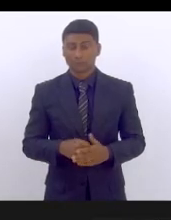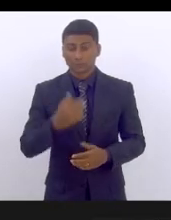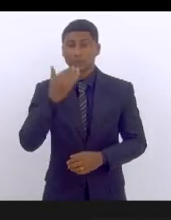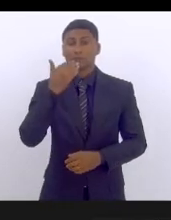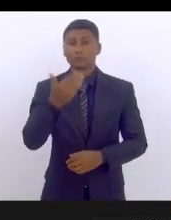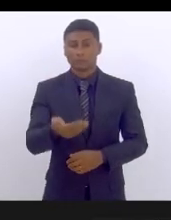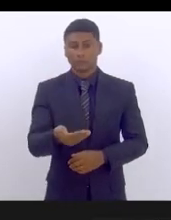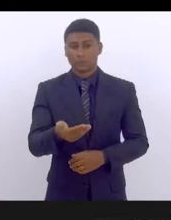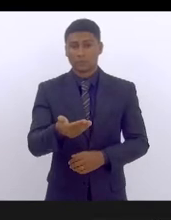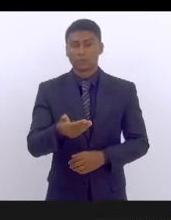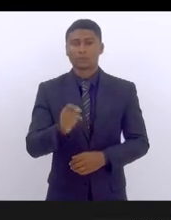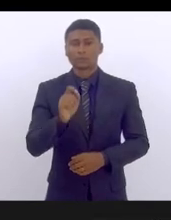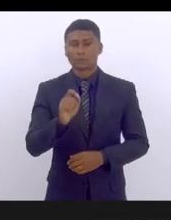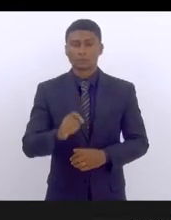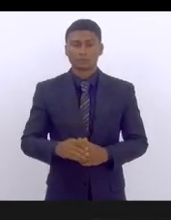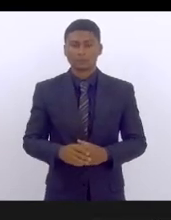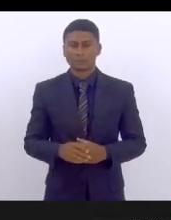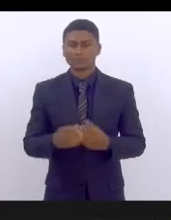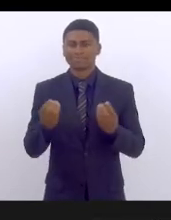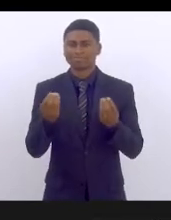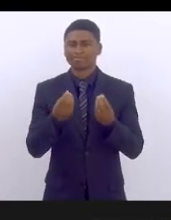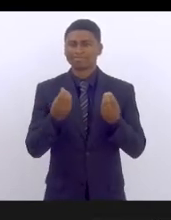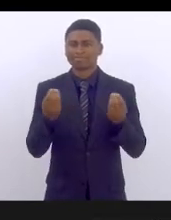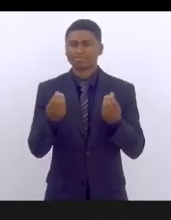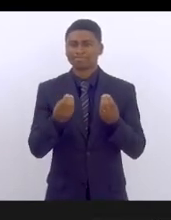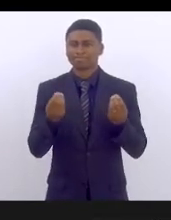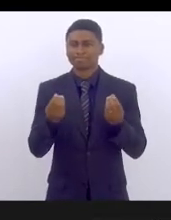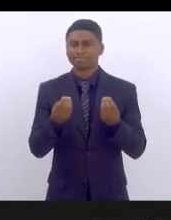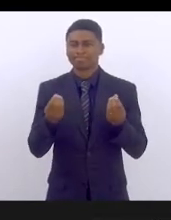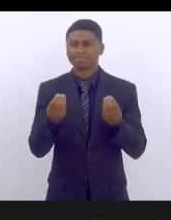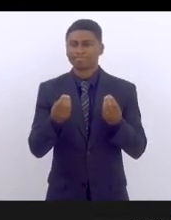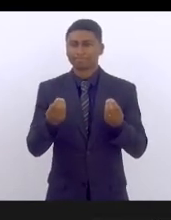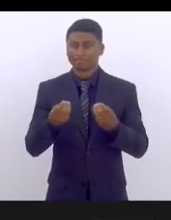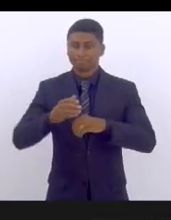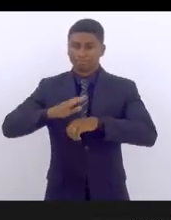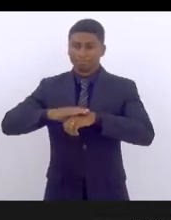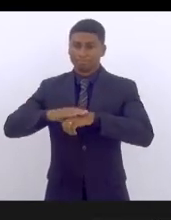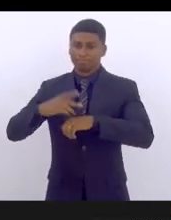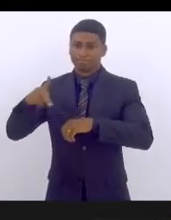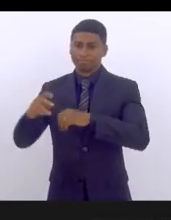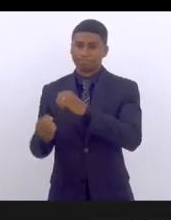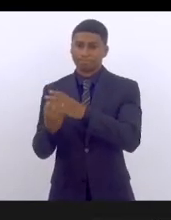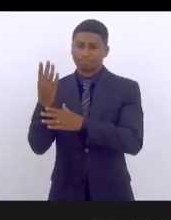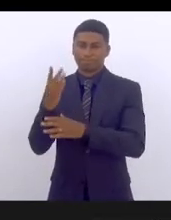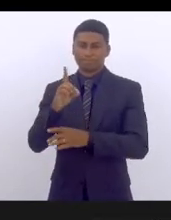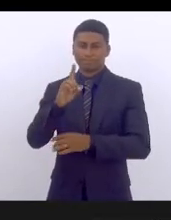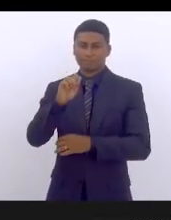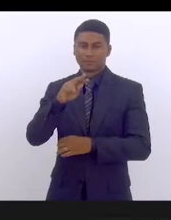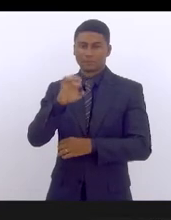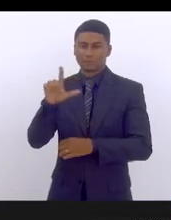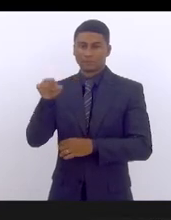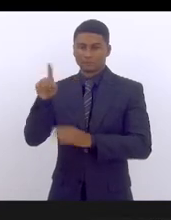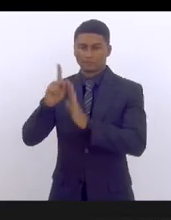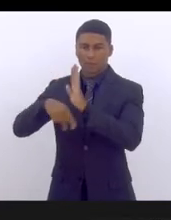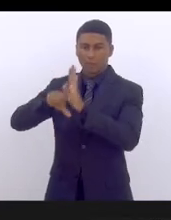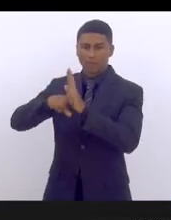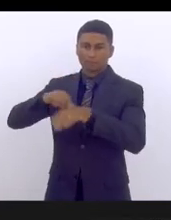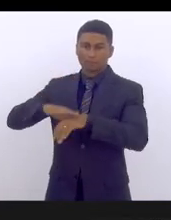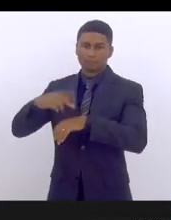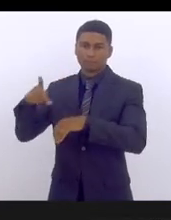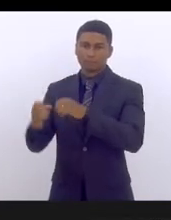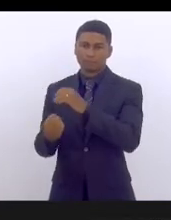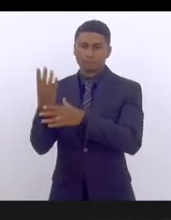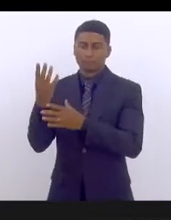pedindo a sensibilidade também do autor do projeto, Libregon, para que tirasse